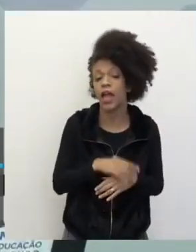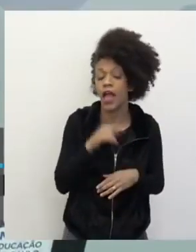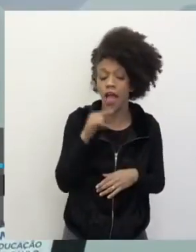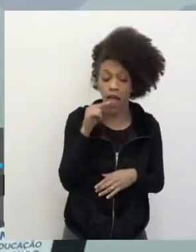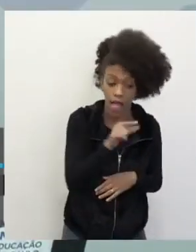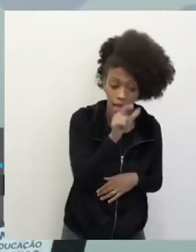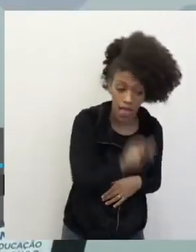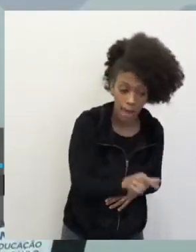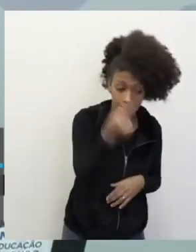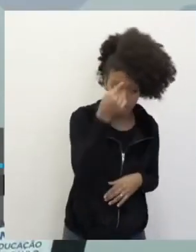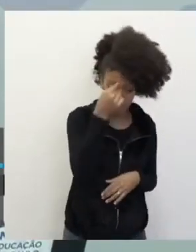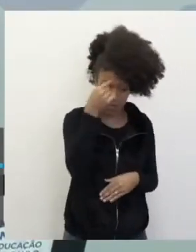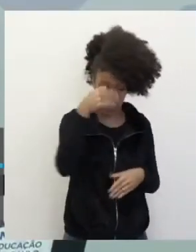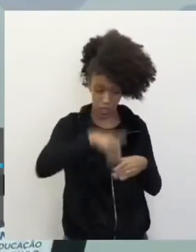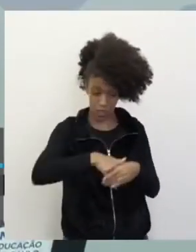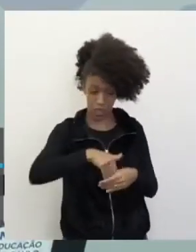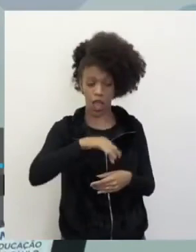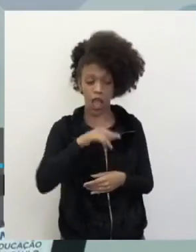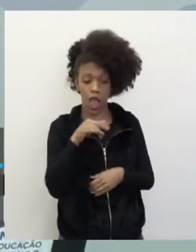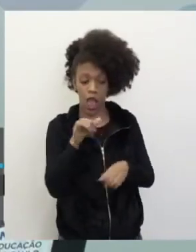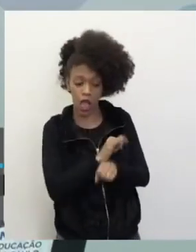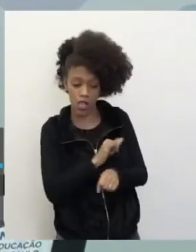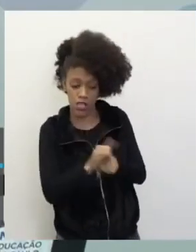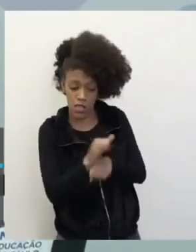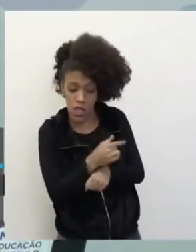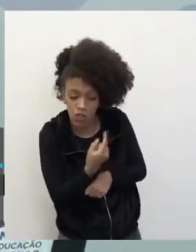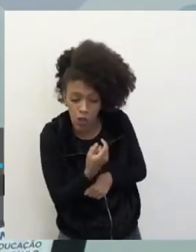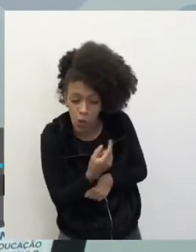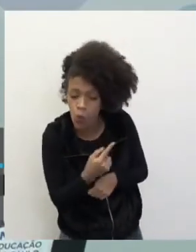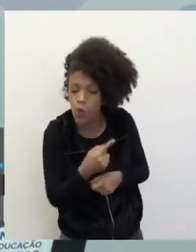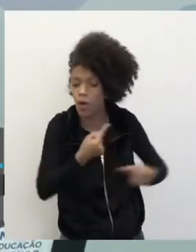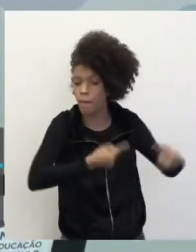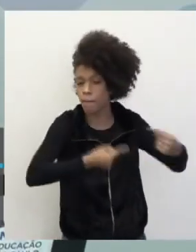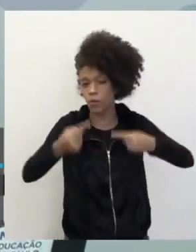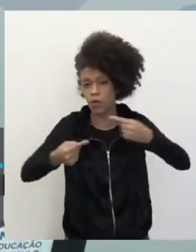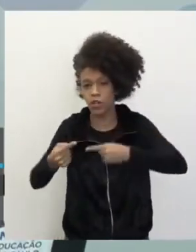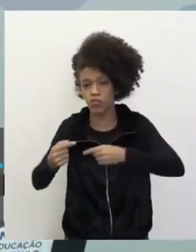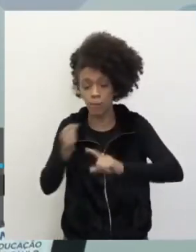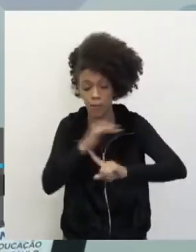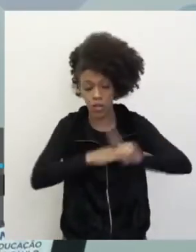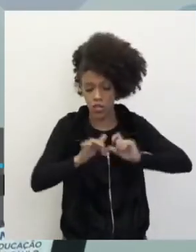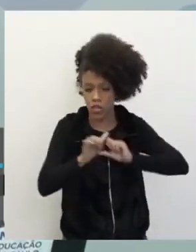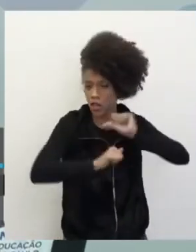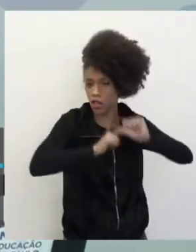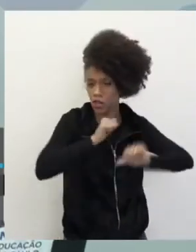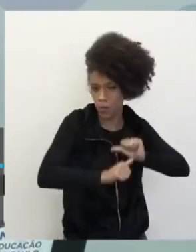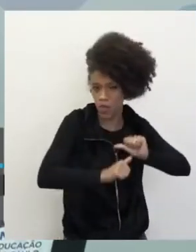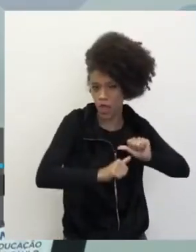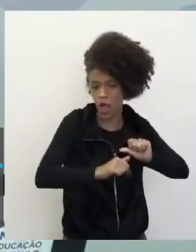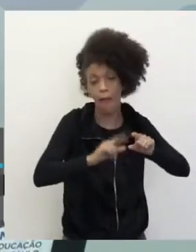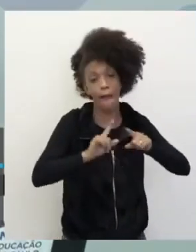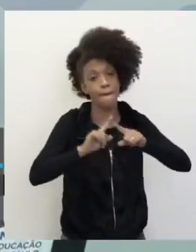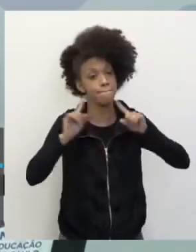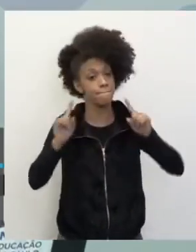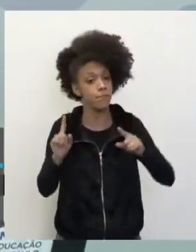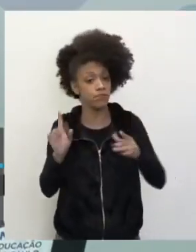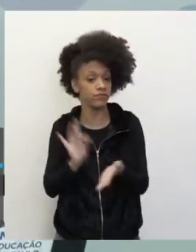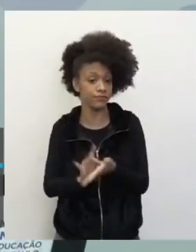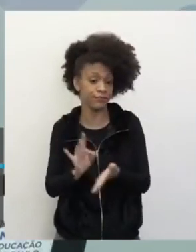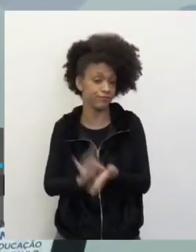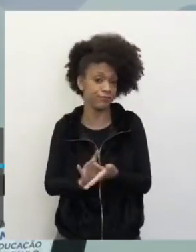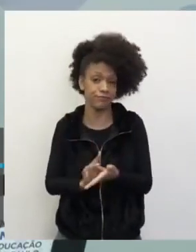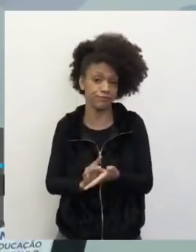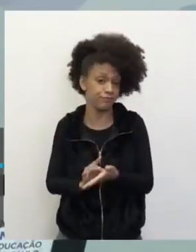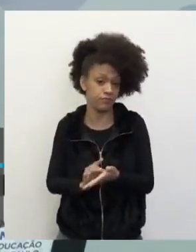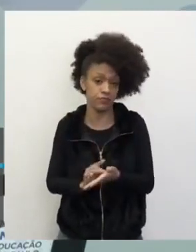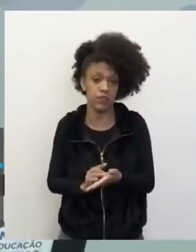que o voto é a sua única arma política para mudar a sociedade. E, na verdade, não é. Gente, a gente tem vários verbos aqui.